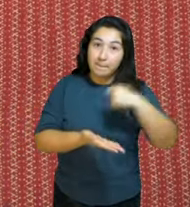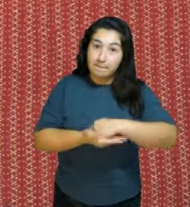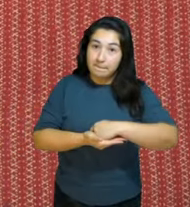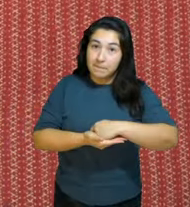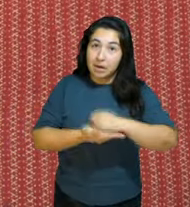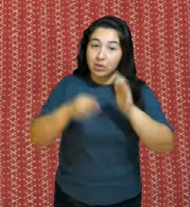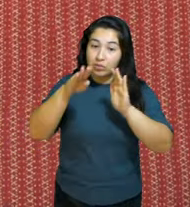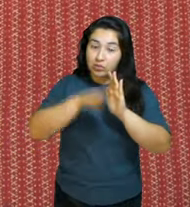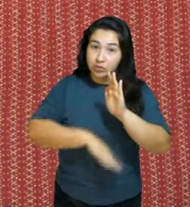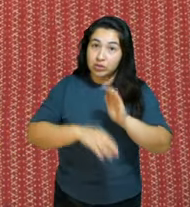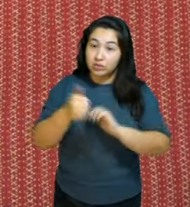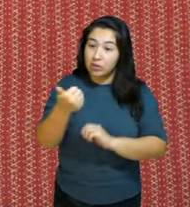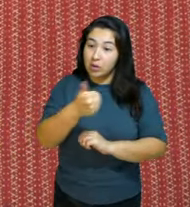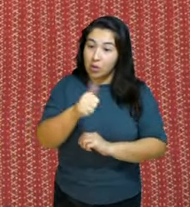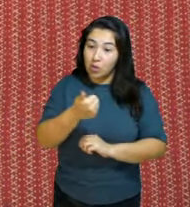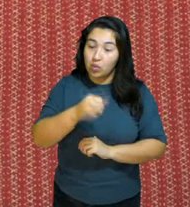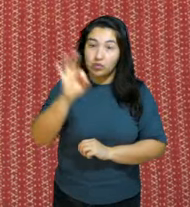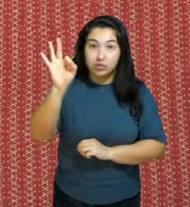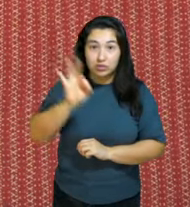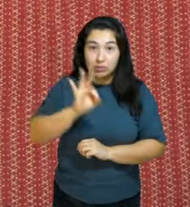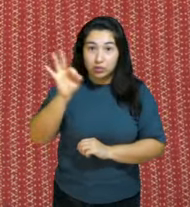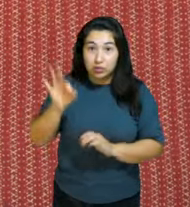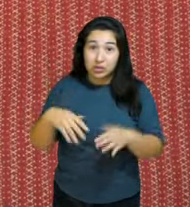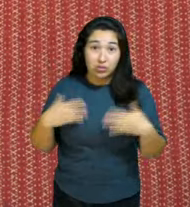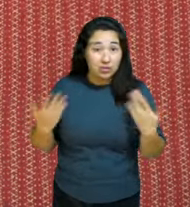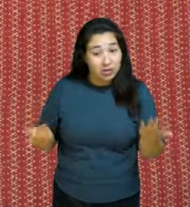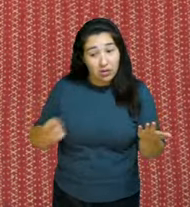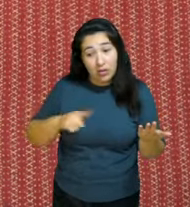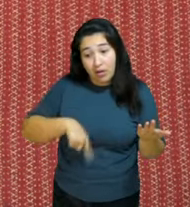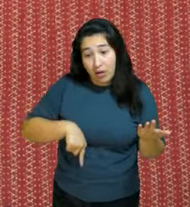mais 11%. Então, assim,